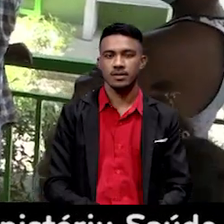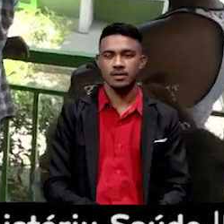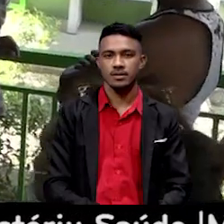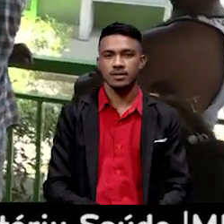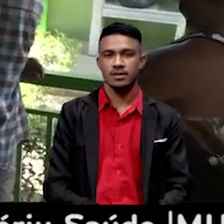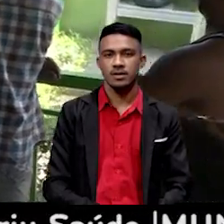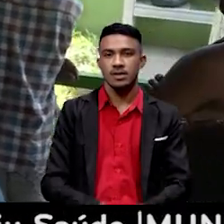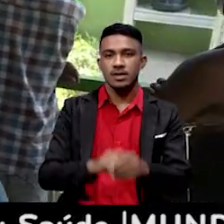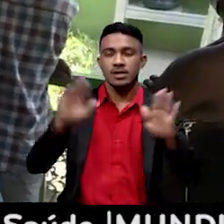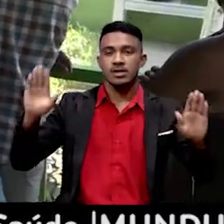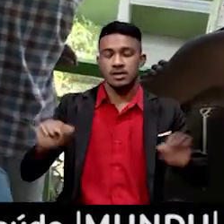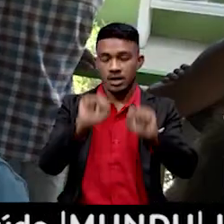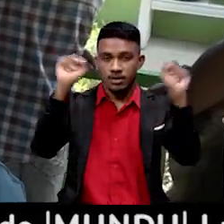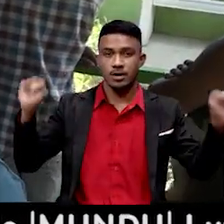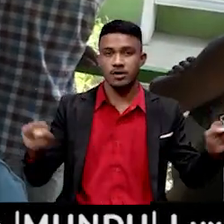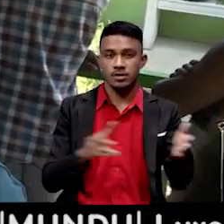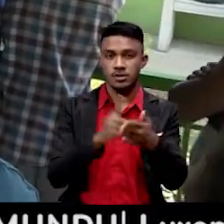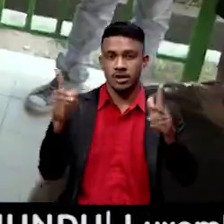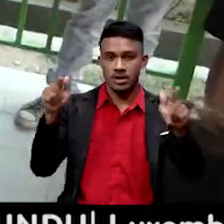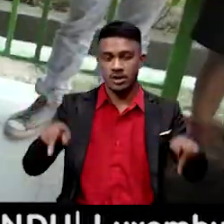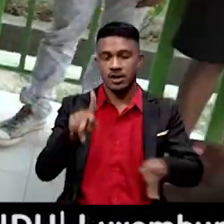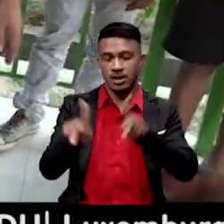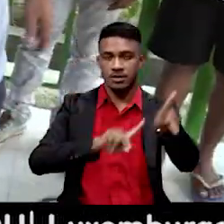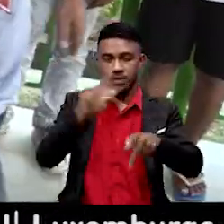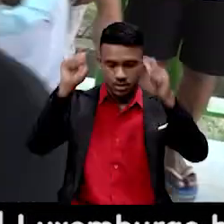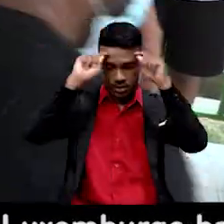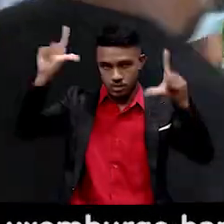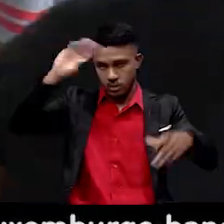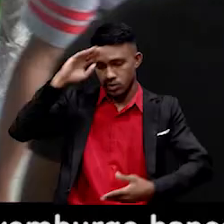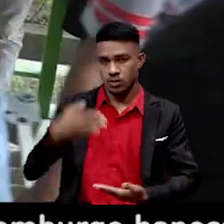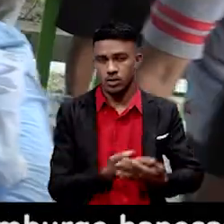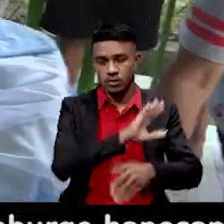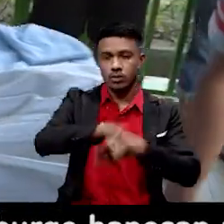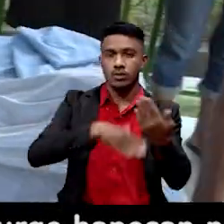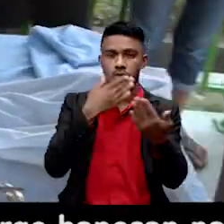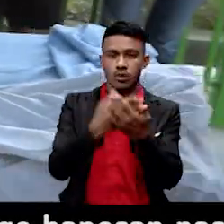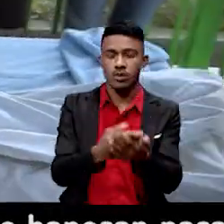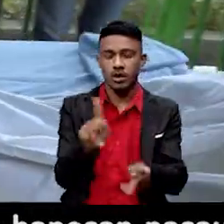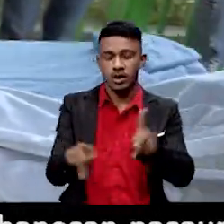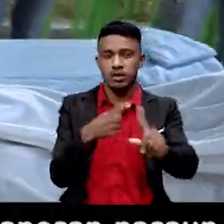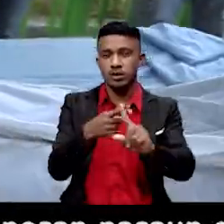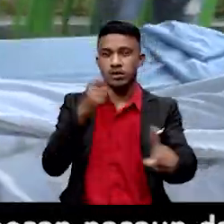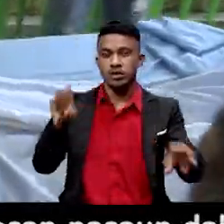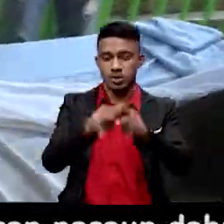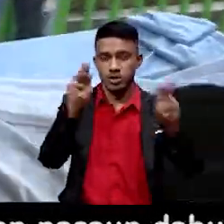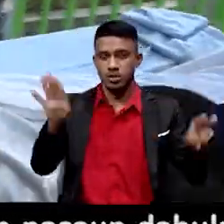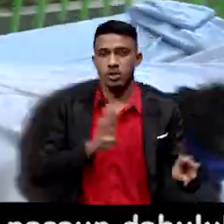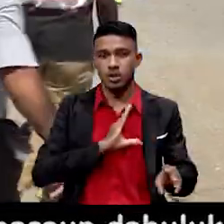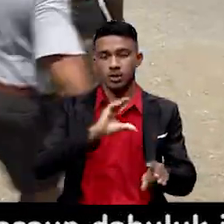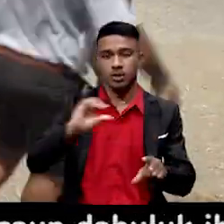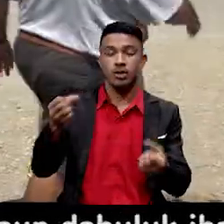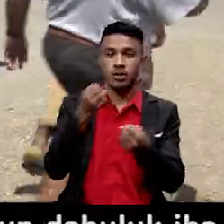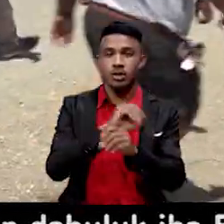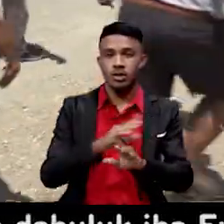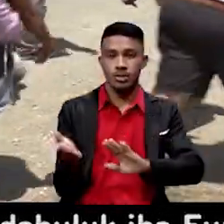Sábado semana ni sarani Católica Timor Larantoma liu sarani sira husi Diocese Baucau la kum bibiatan dia ida